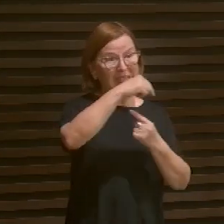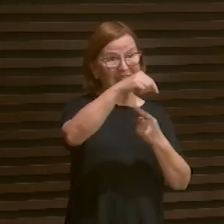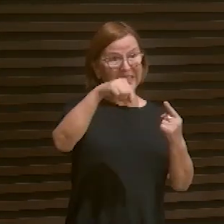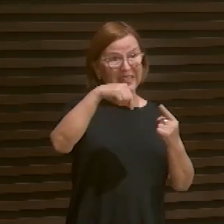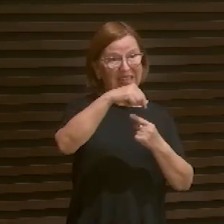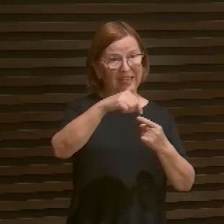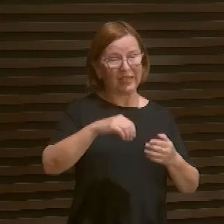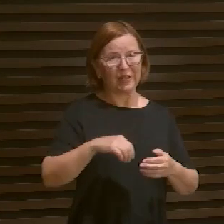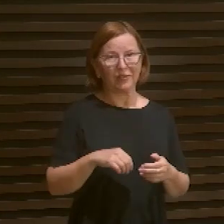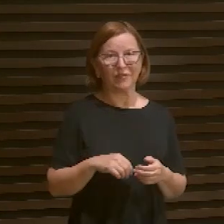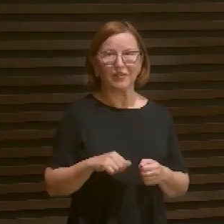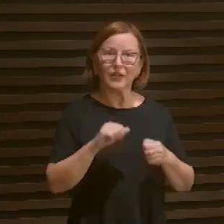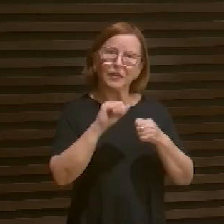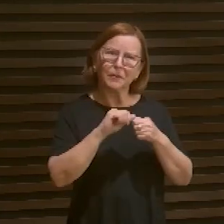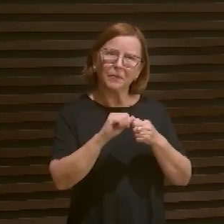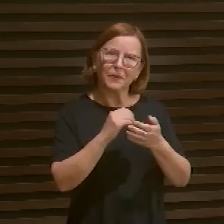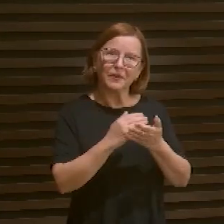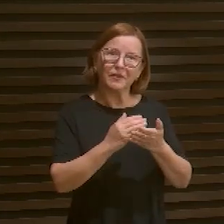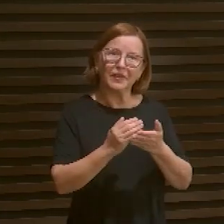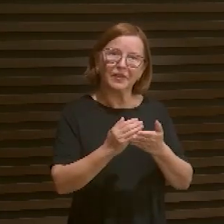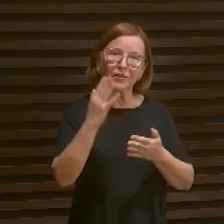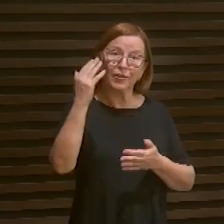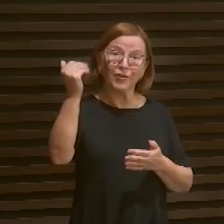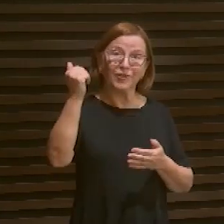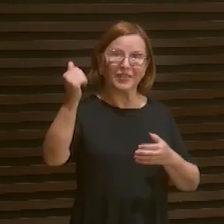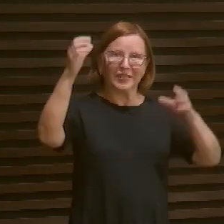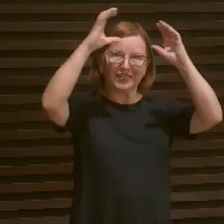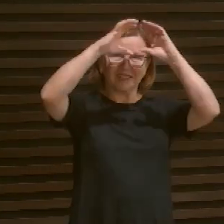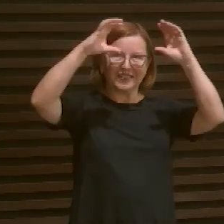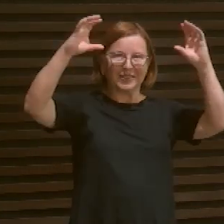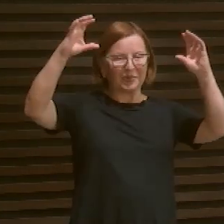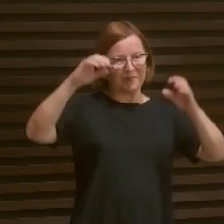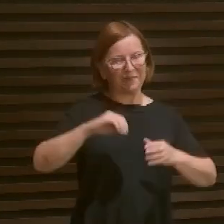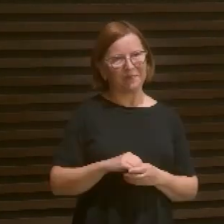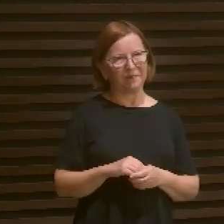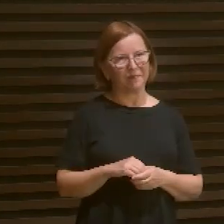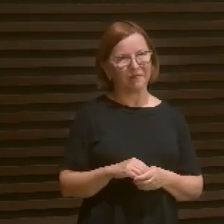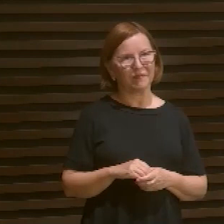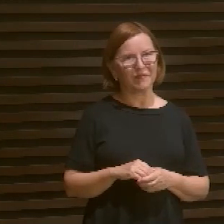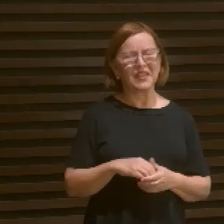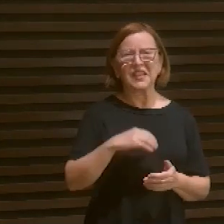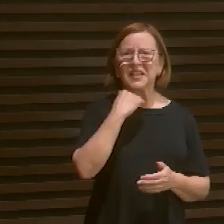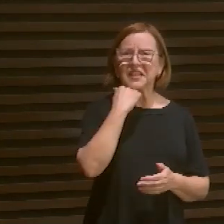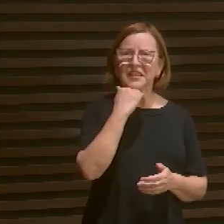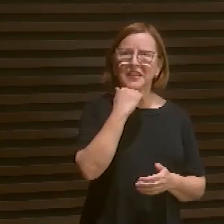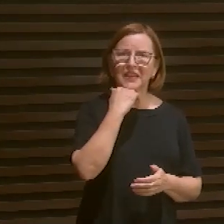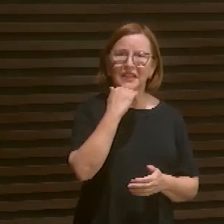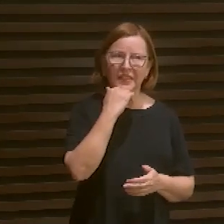que participais da vocação celestial. Porque ninguém se